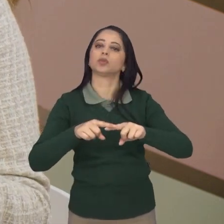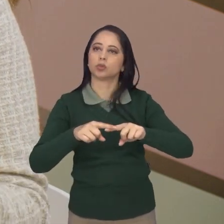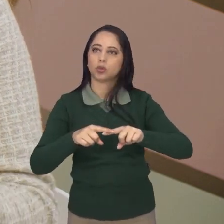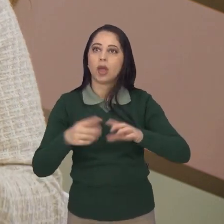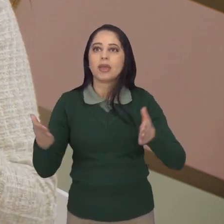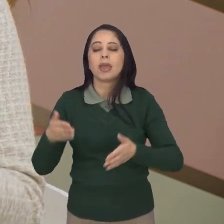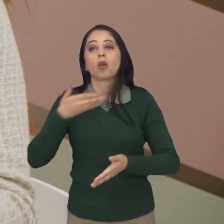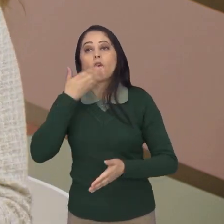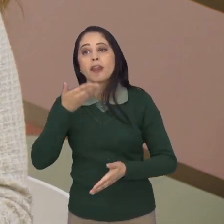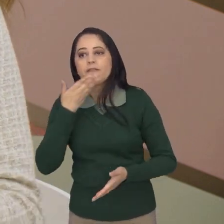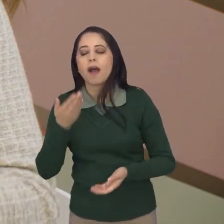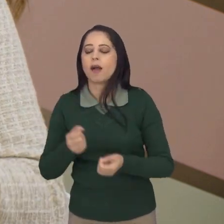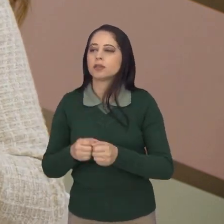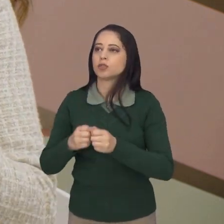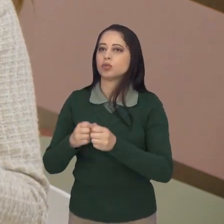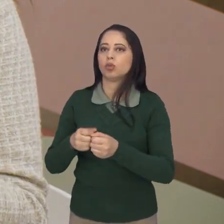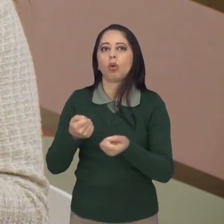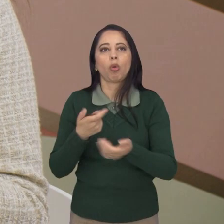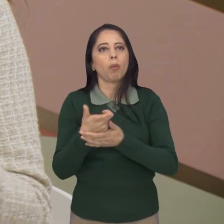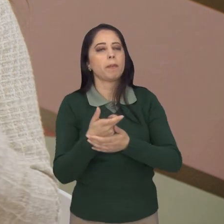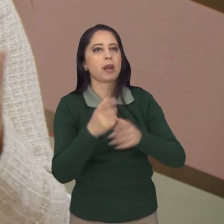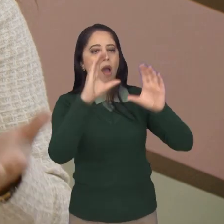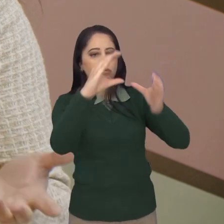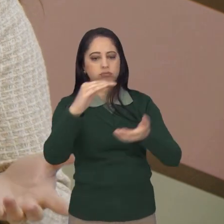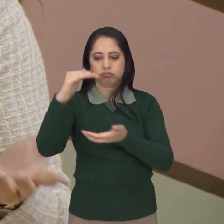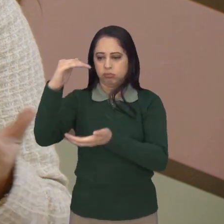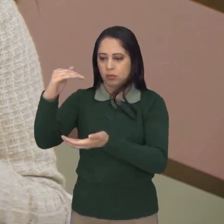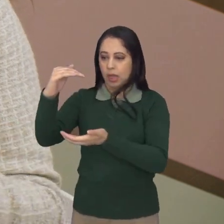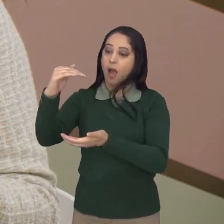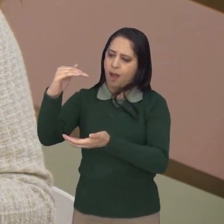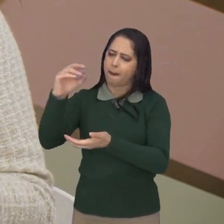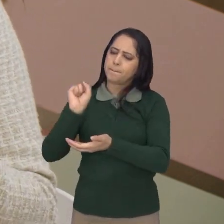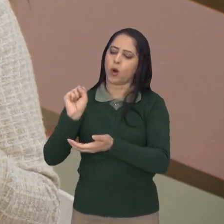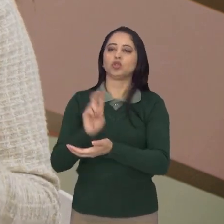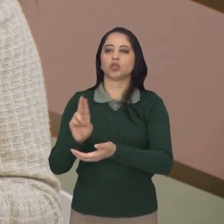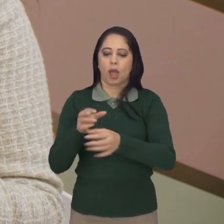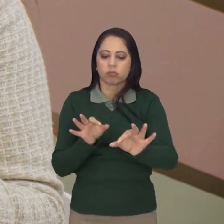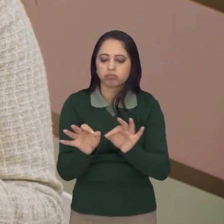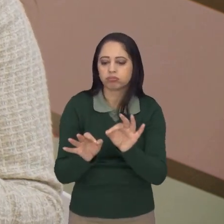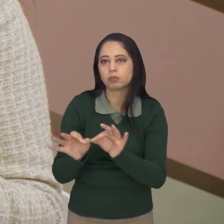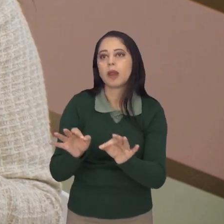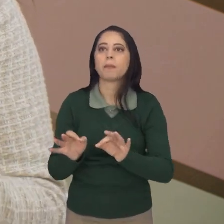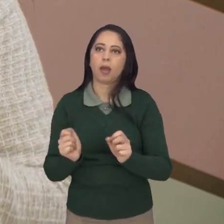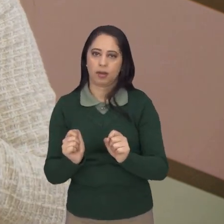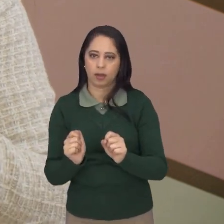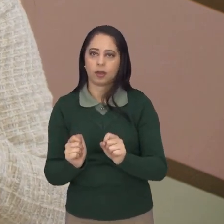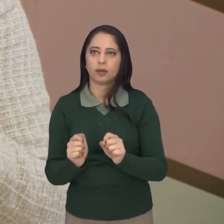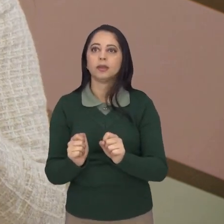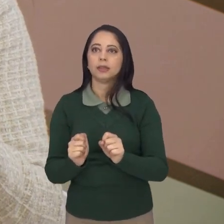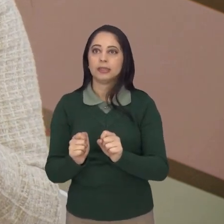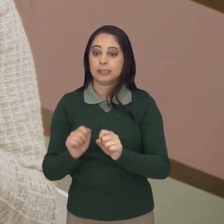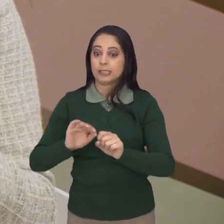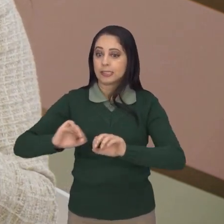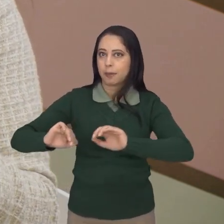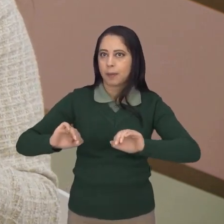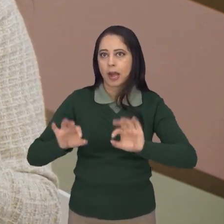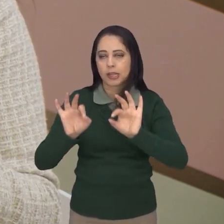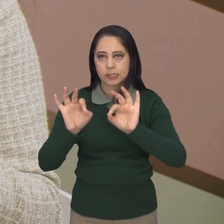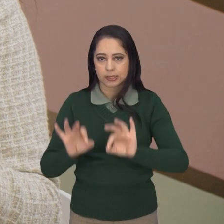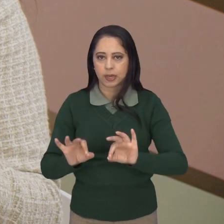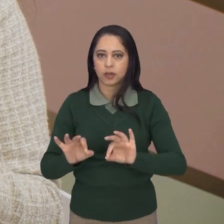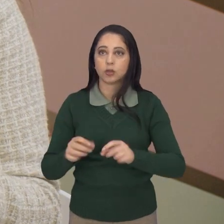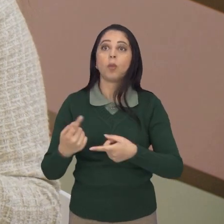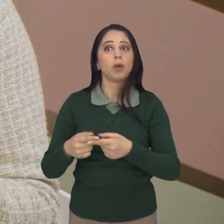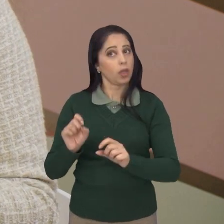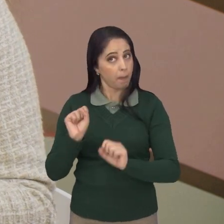fácil, né? Você fazer compra, você preparar um alimento ou para criança ou para festa, saber separar, porque assim, a